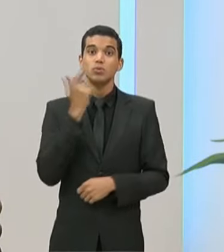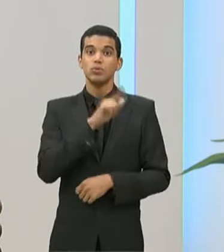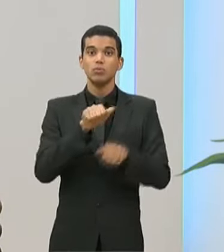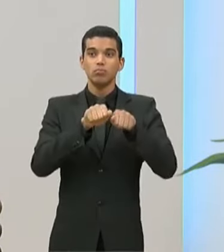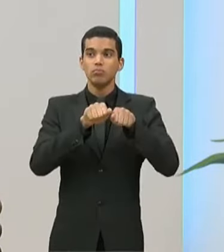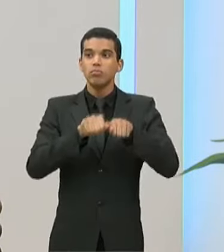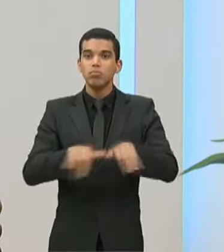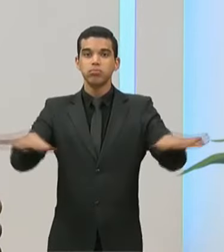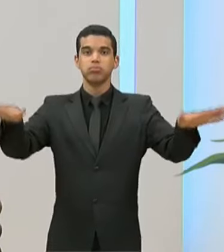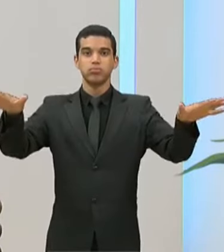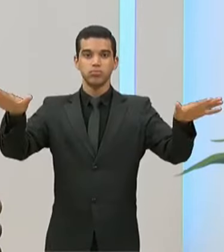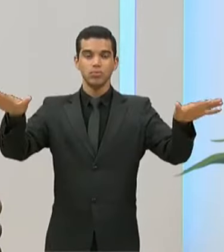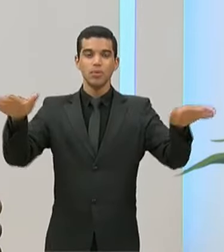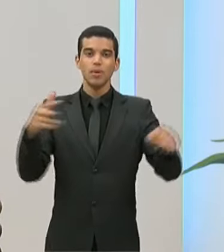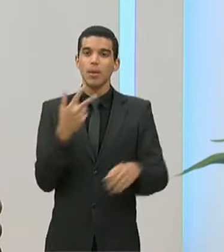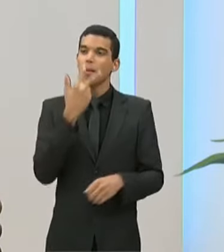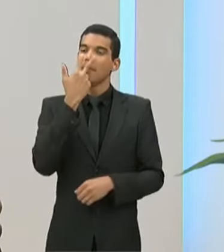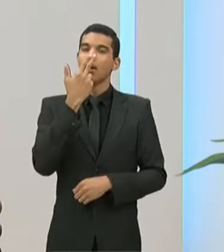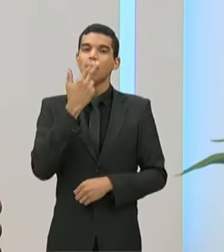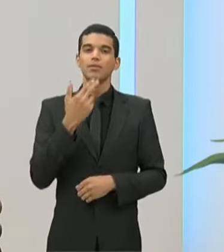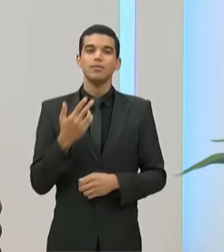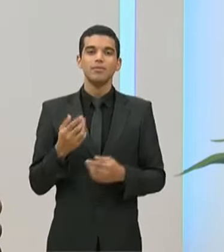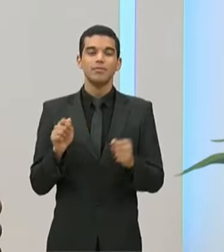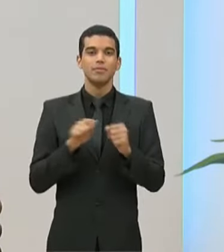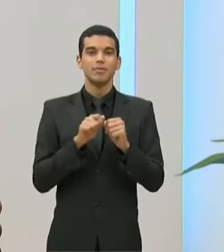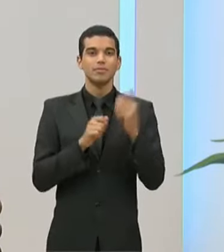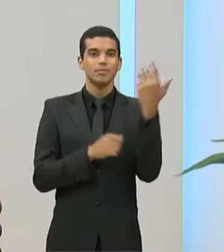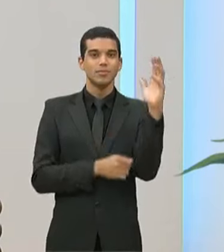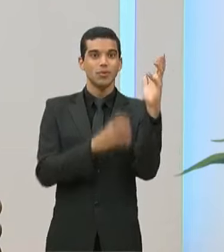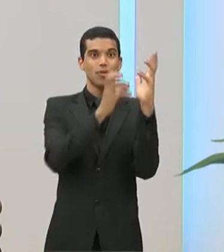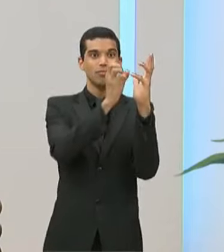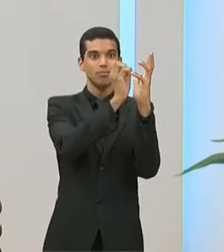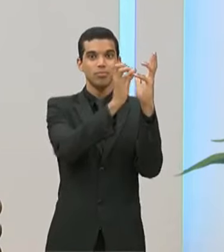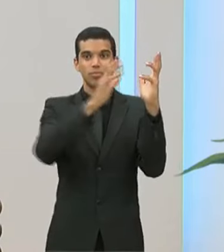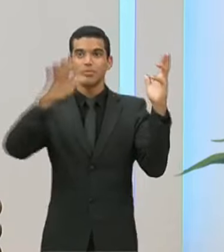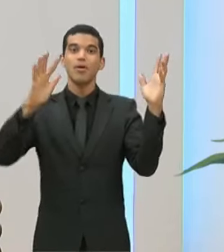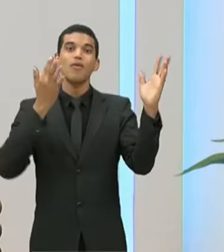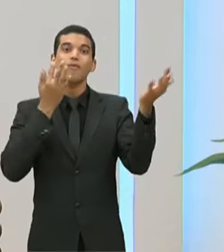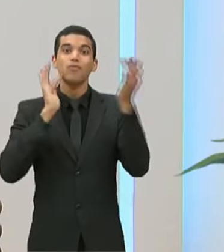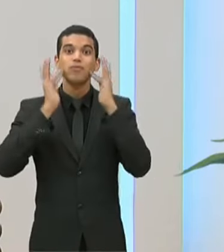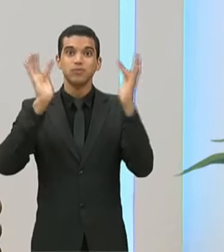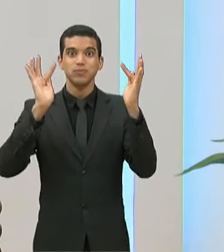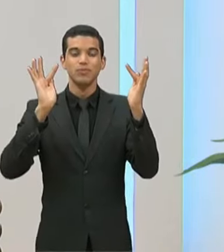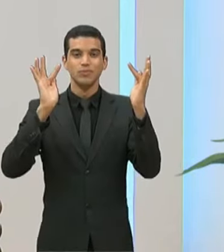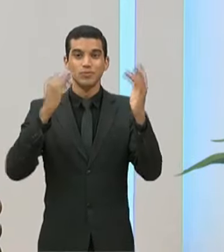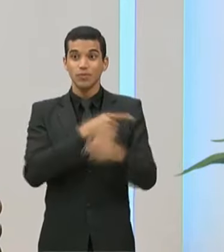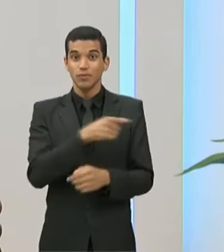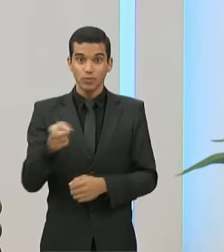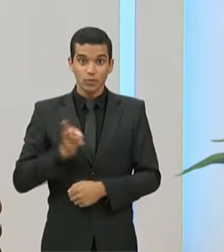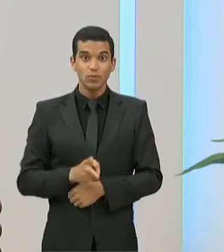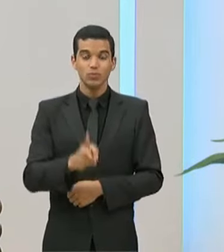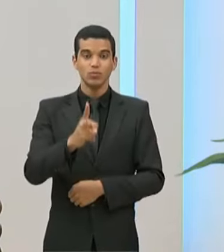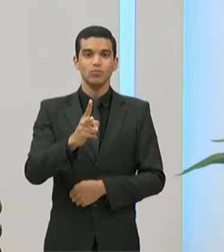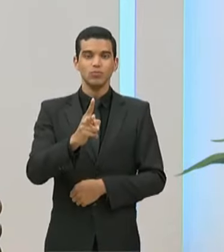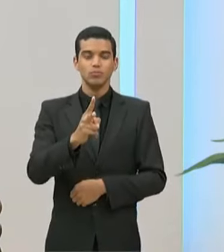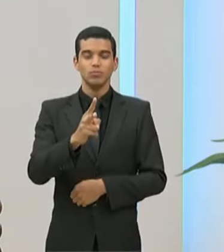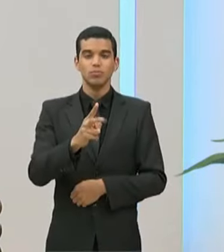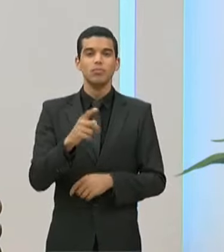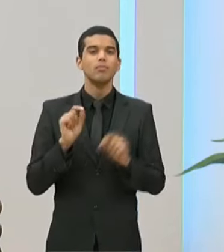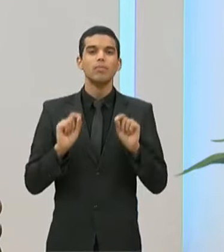deis fruto, e o vosso fruto permaneça, a fim de que